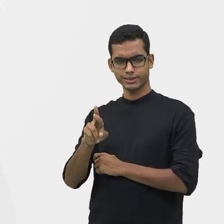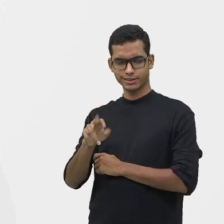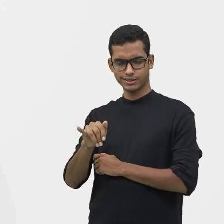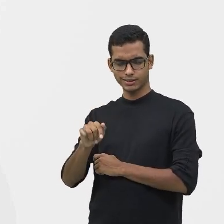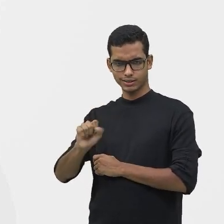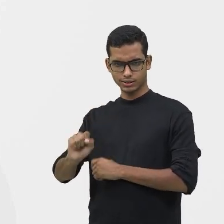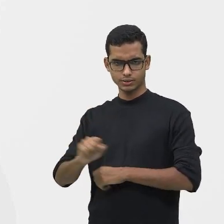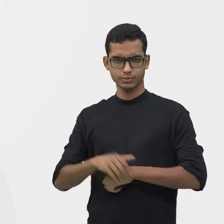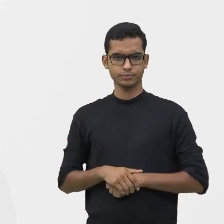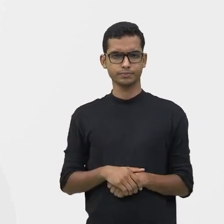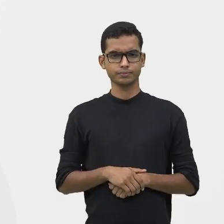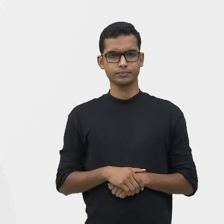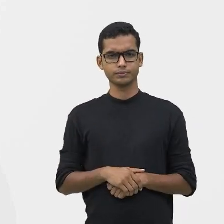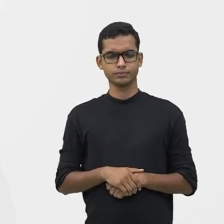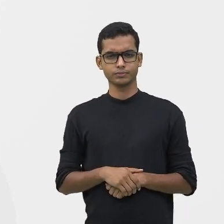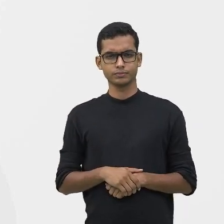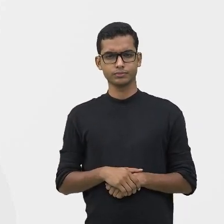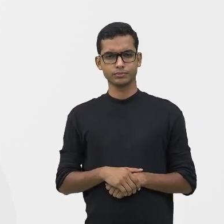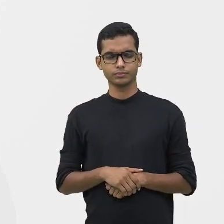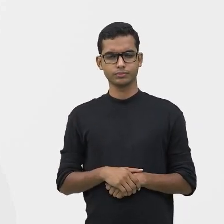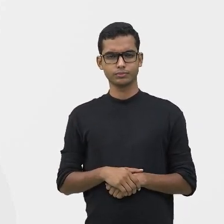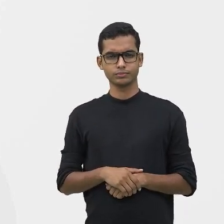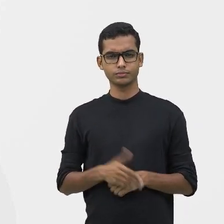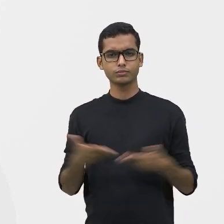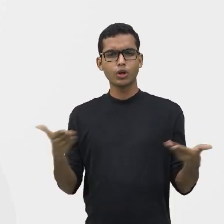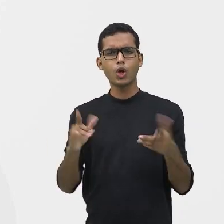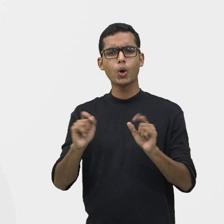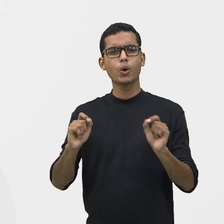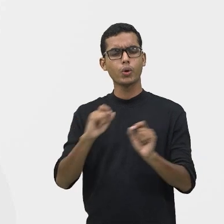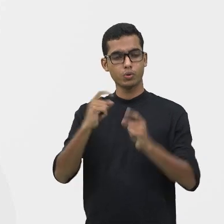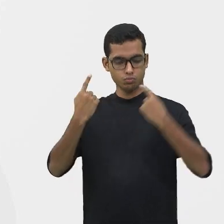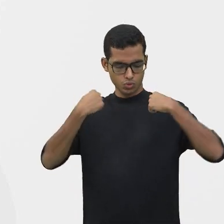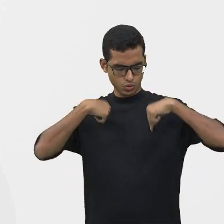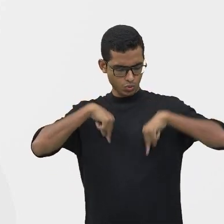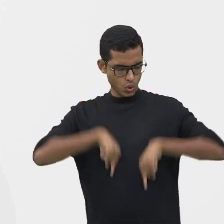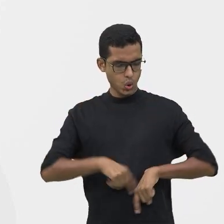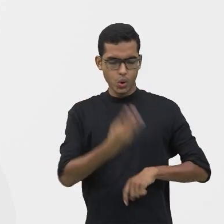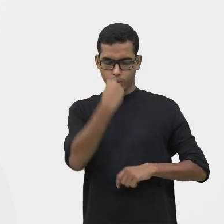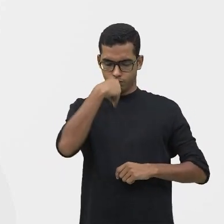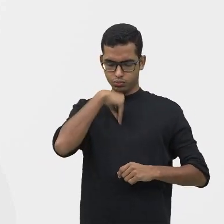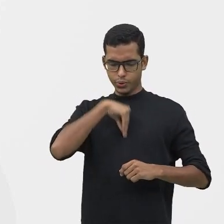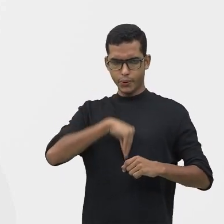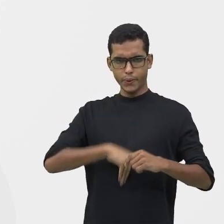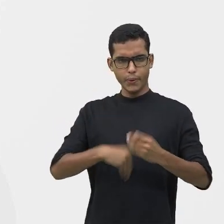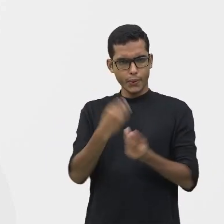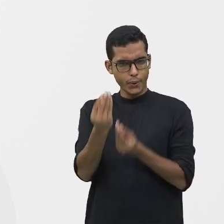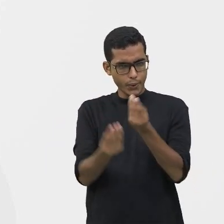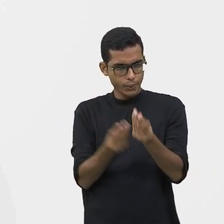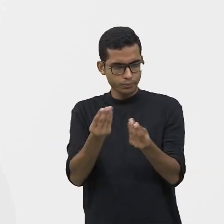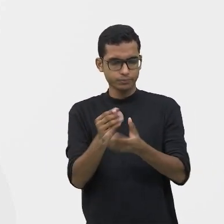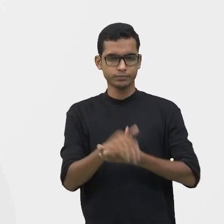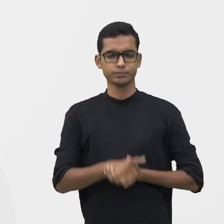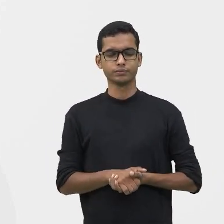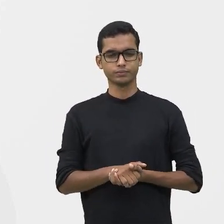de uma forma mais animada, né? Muito bem, a gente vai lá para o nosso